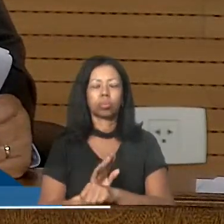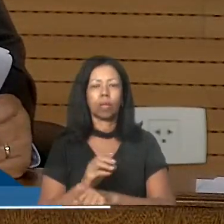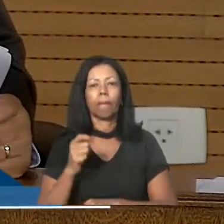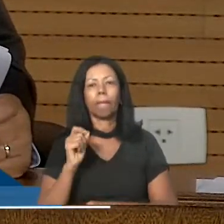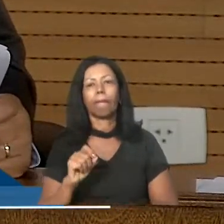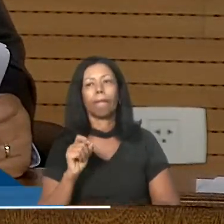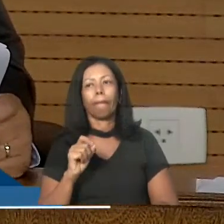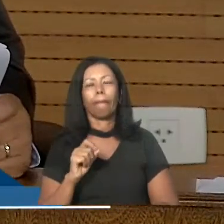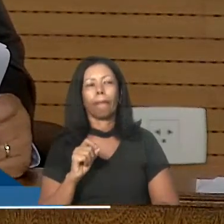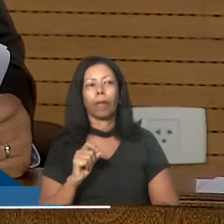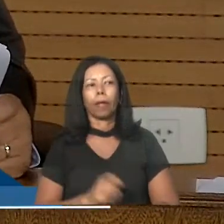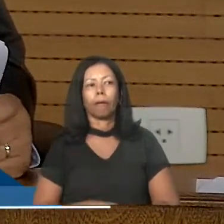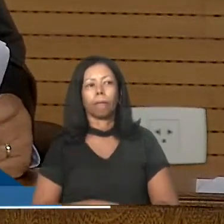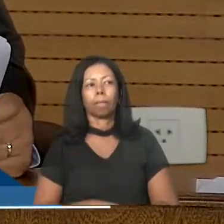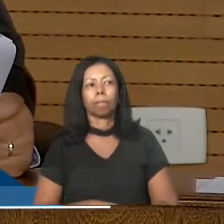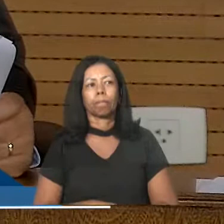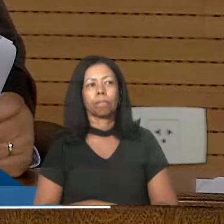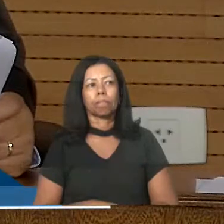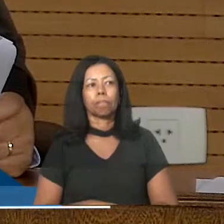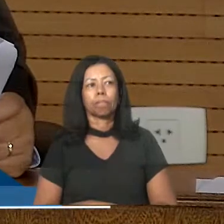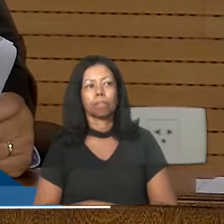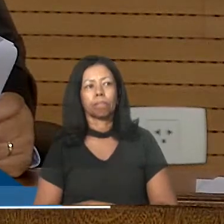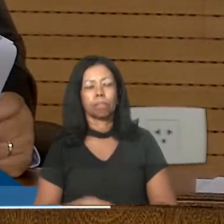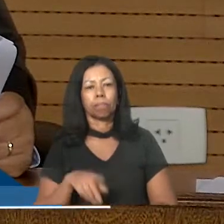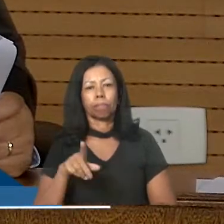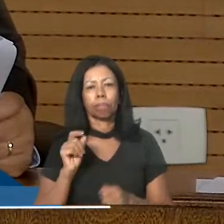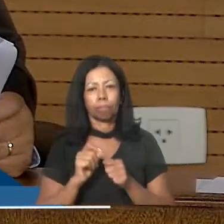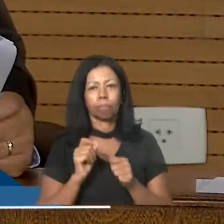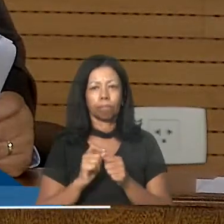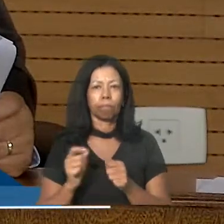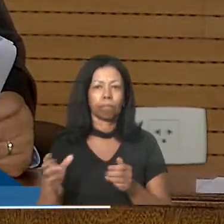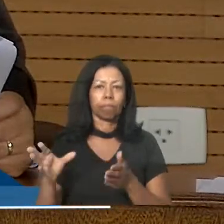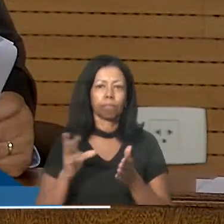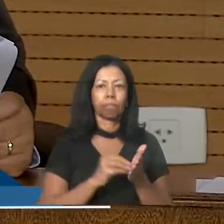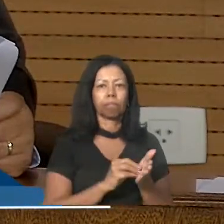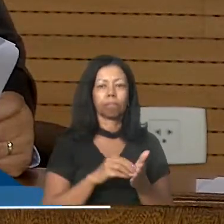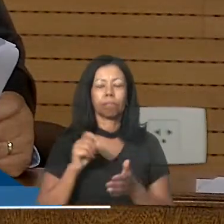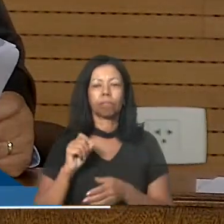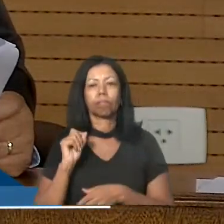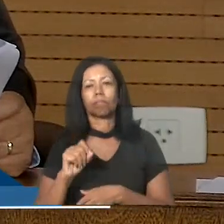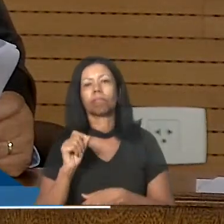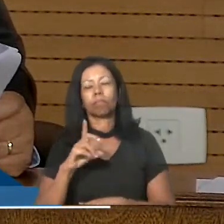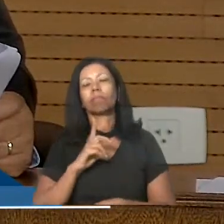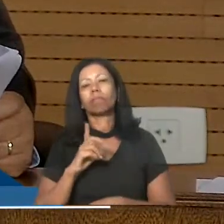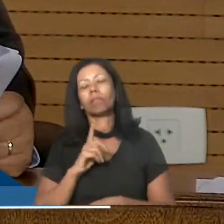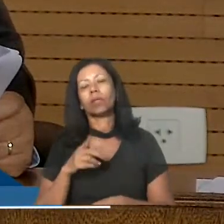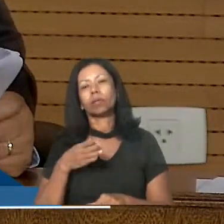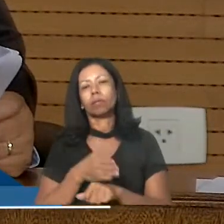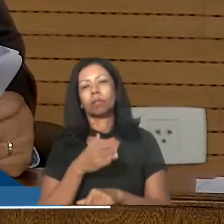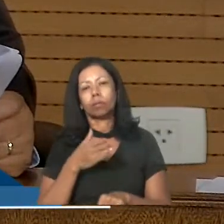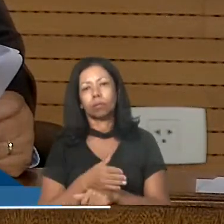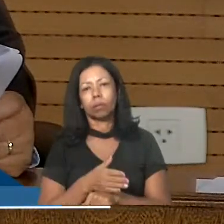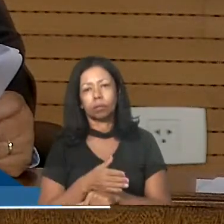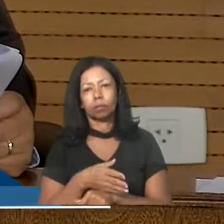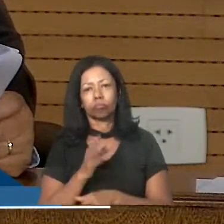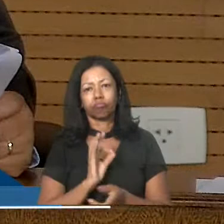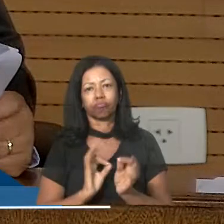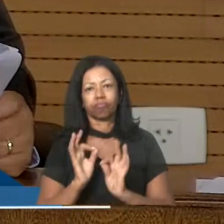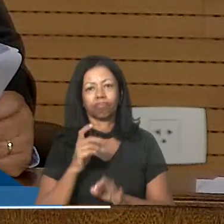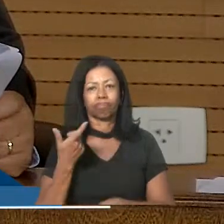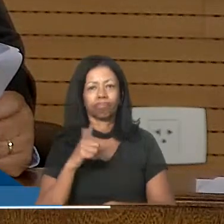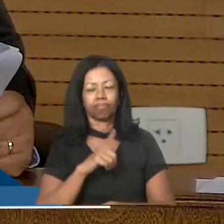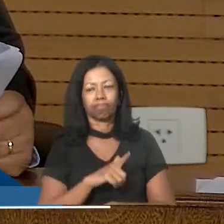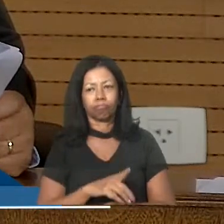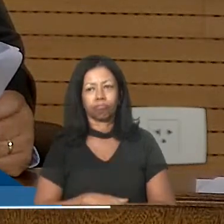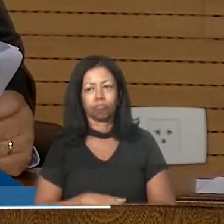as provisões suplementares e provisórias que integram organicamente